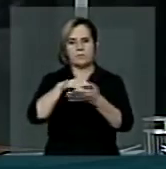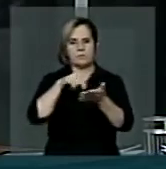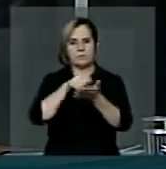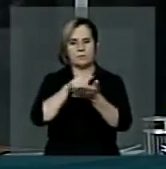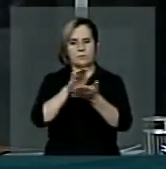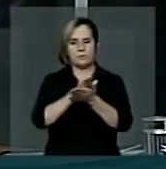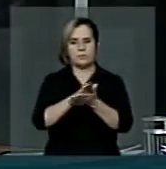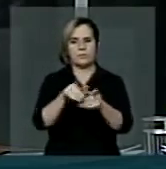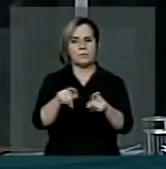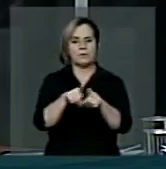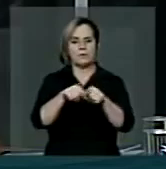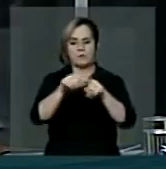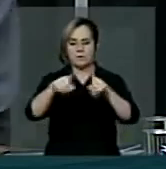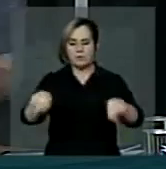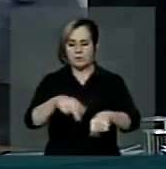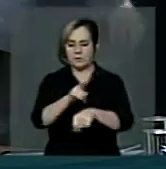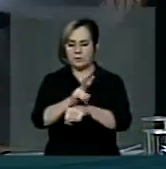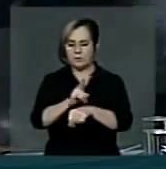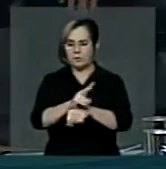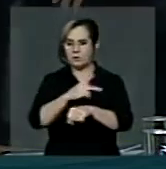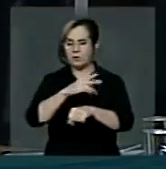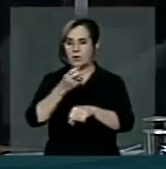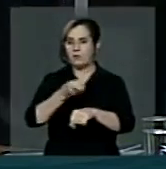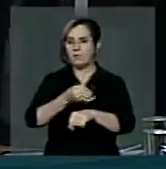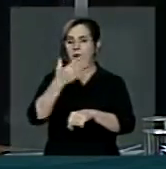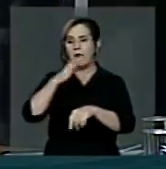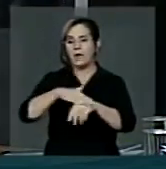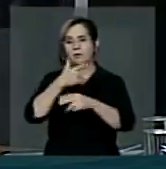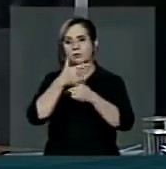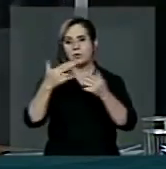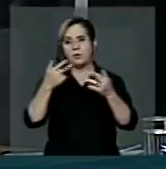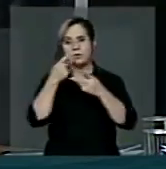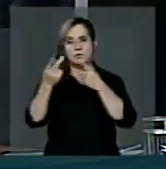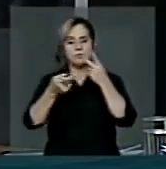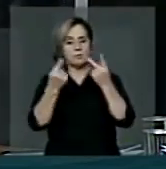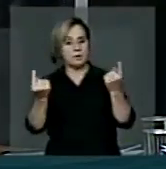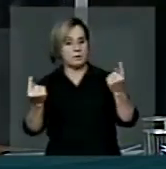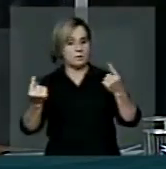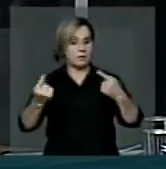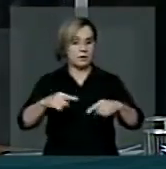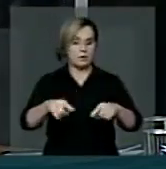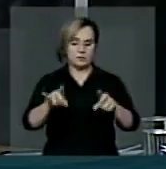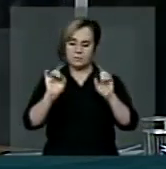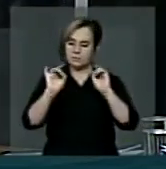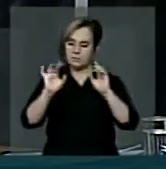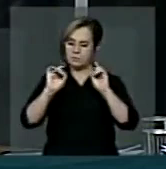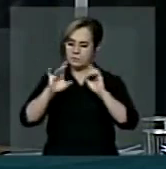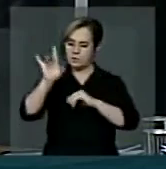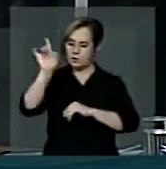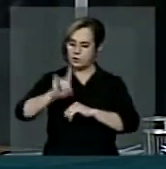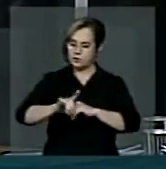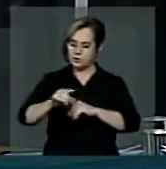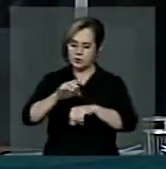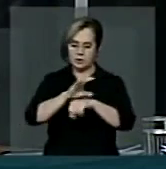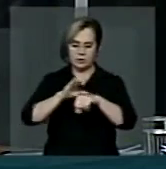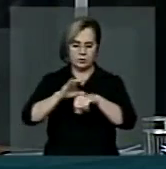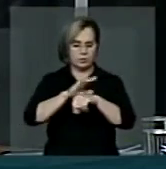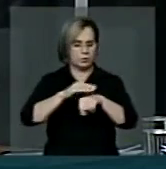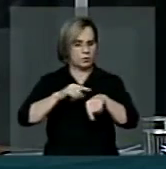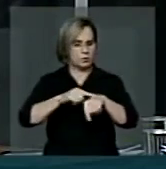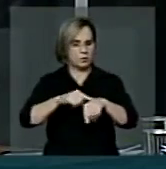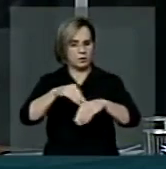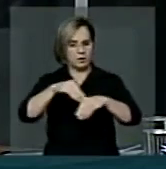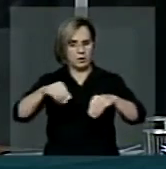Dallari levantou outros argumentos para contestar, especialmente o direito constitucional à